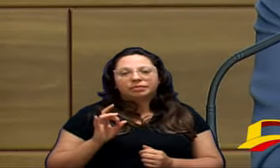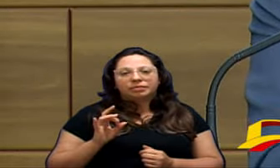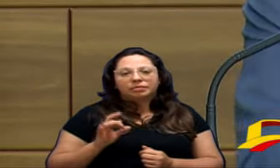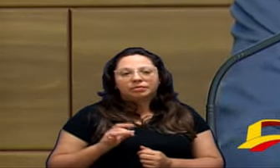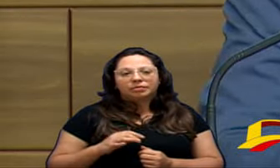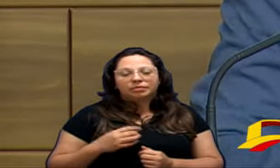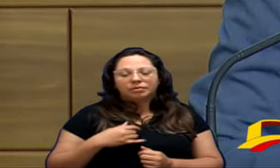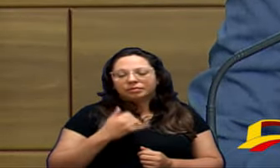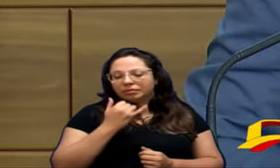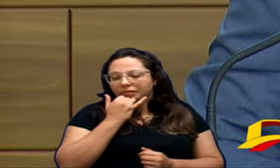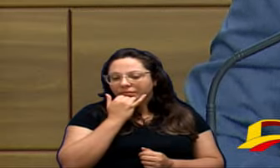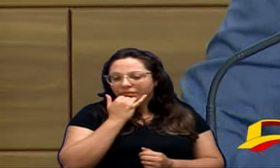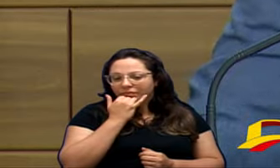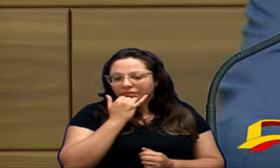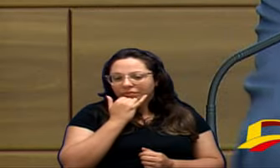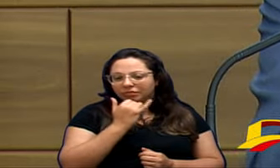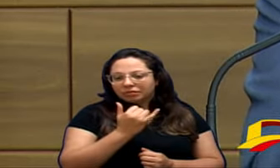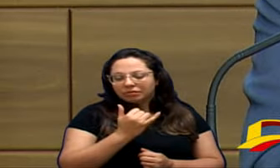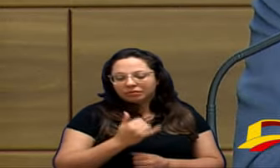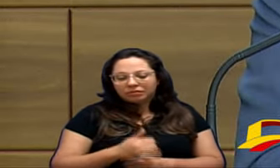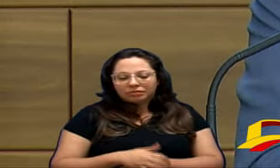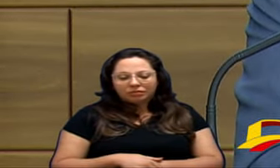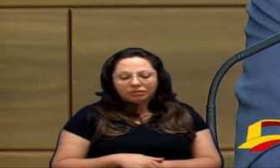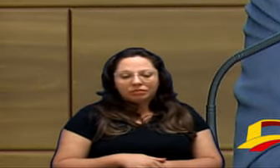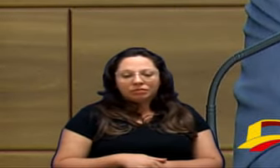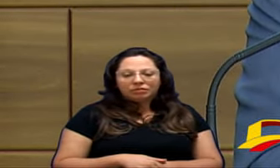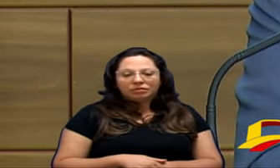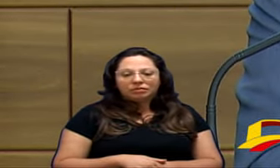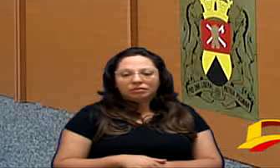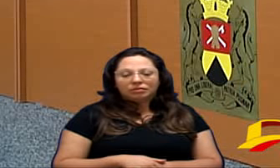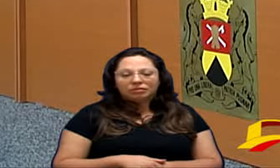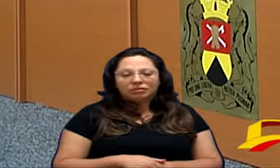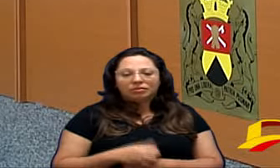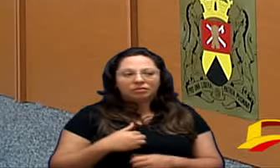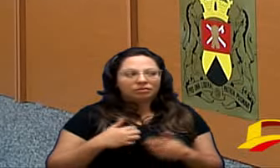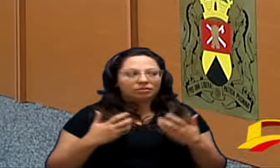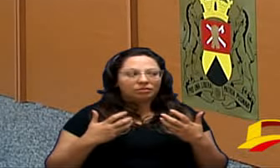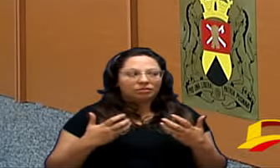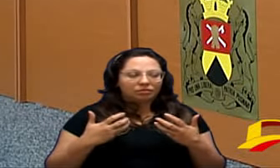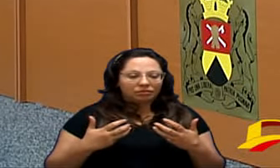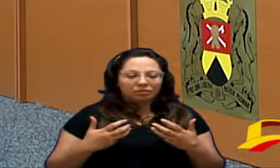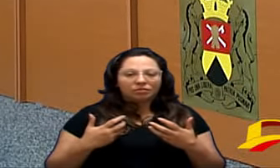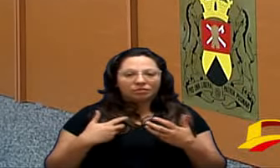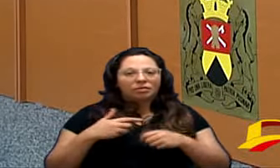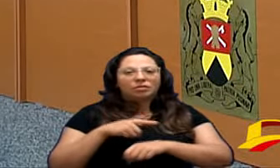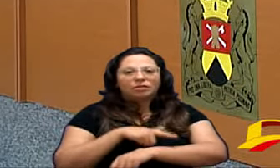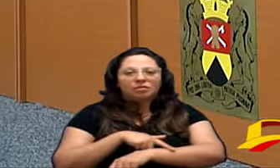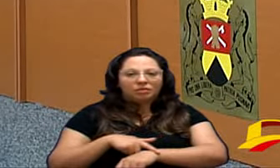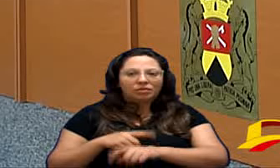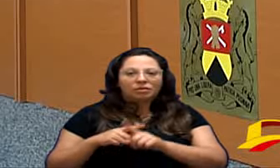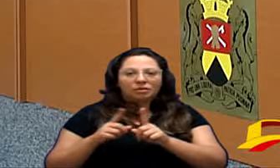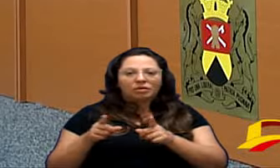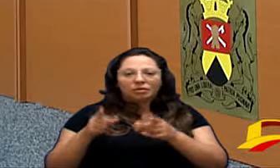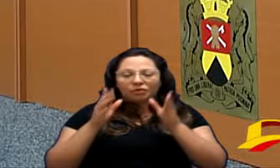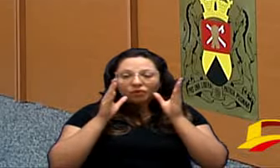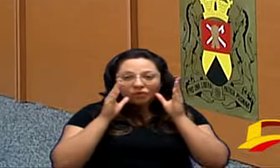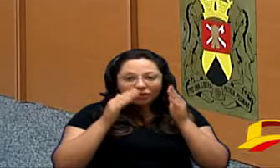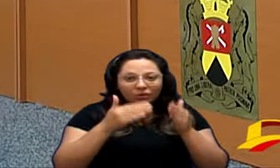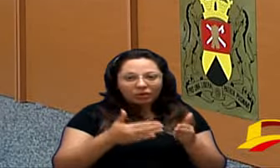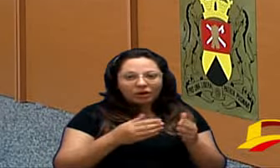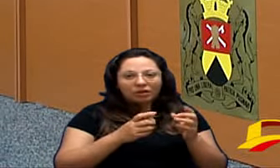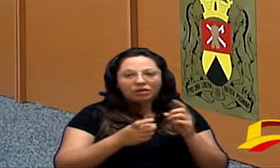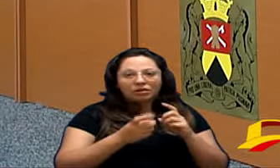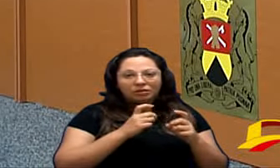gost desculpa Dr d eh Dr Douglas eu gostaria vereador com todo a respeito que você pudéssemos focar na